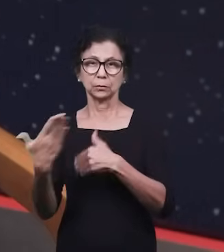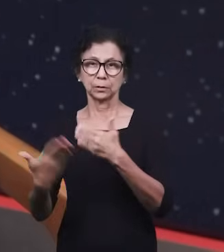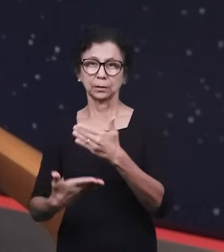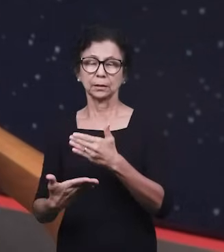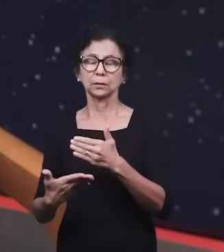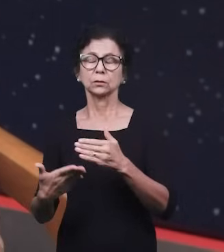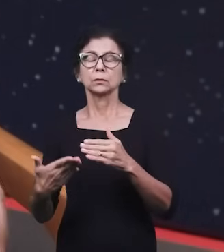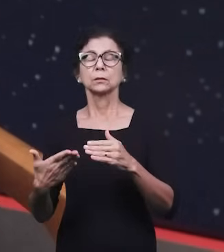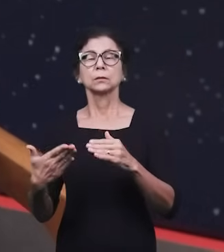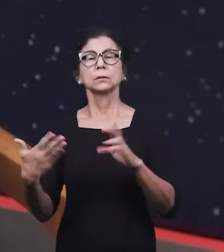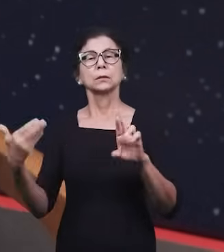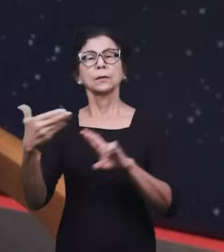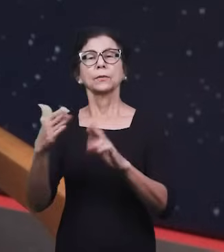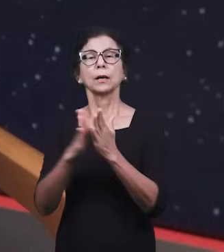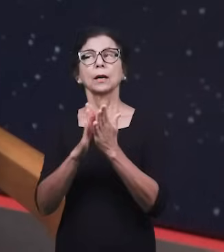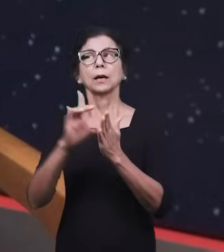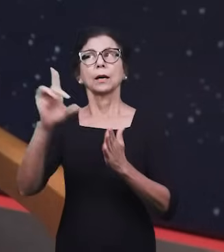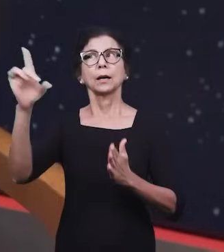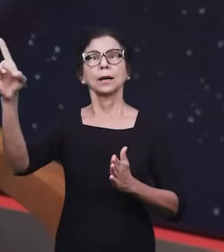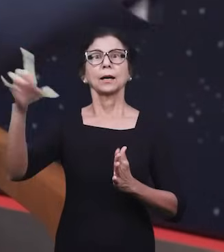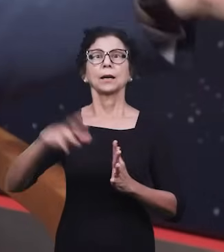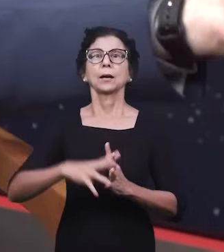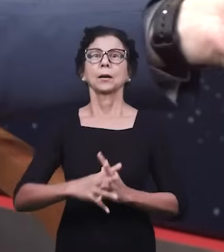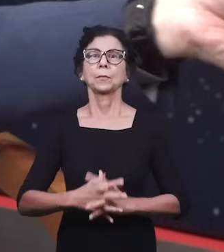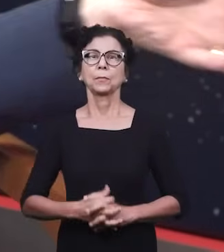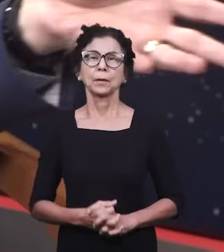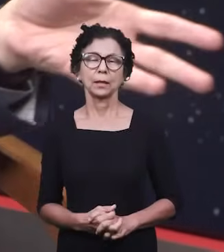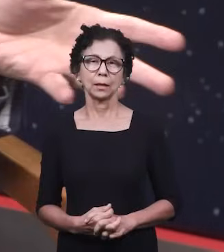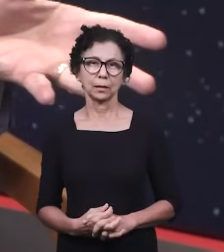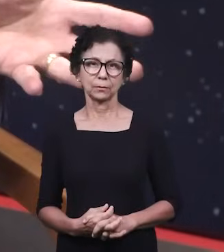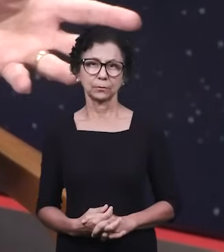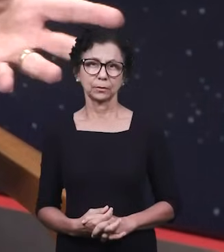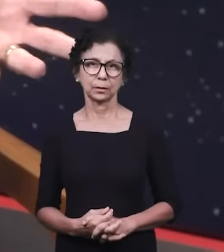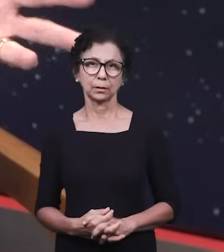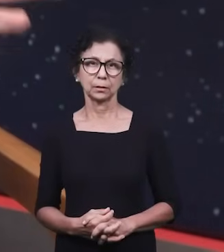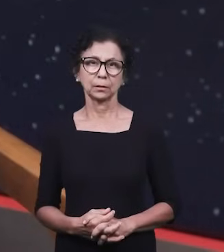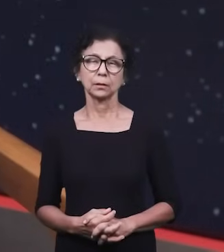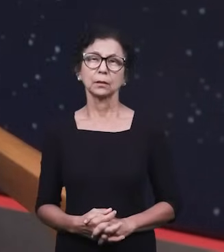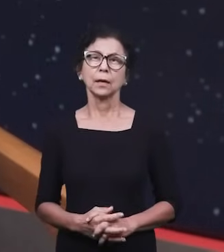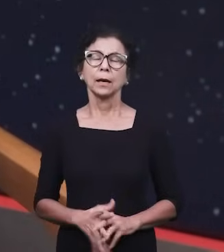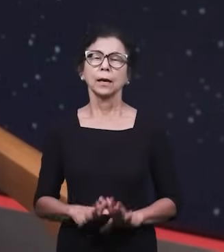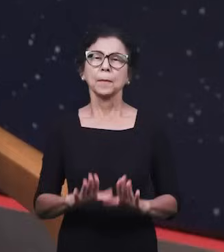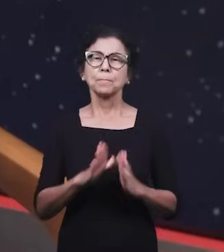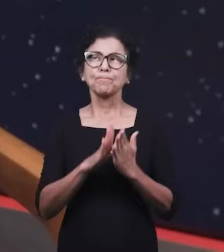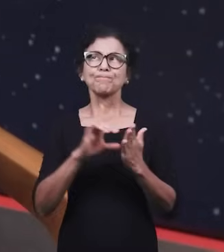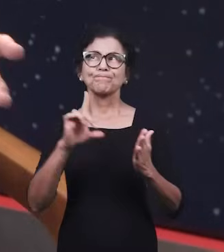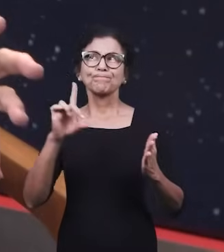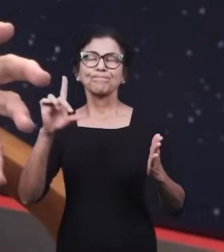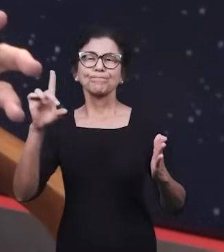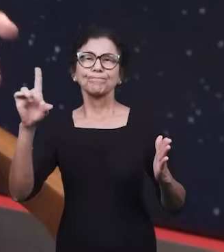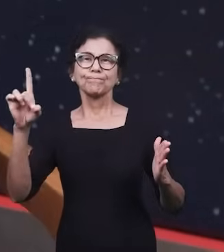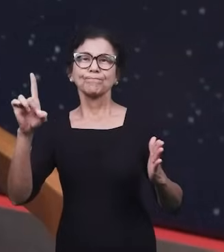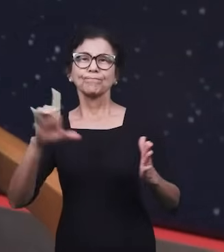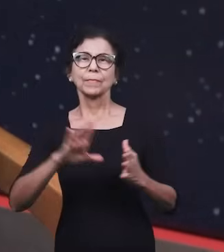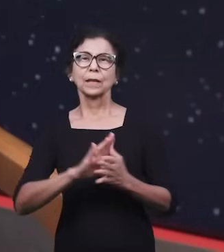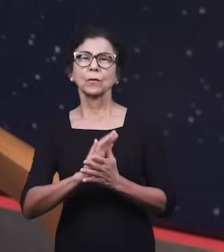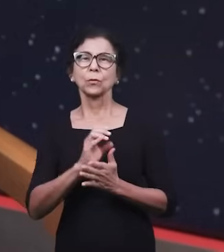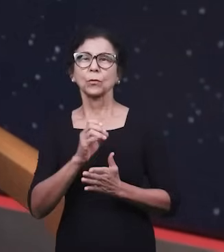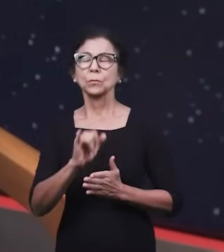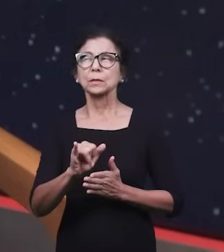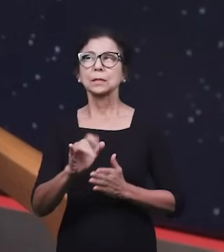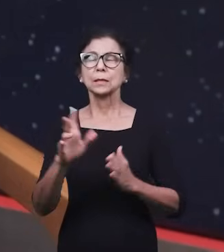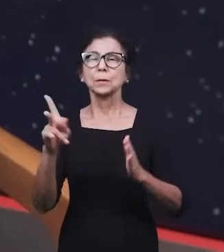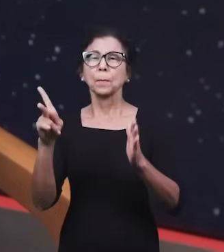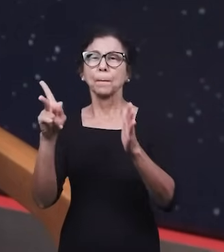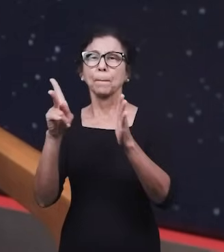são páginas, apenas um arquivo digital que seja. A palavra é a própria boca